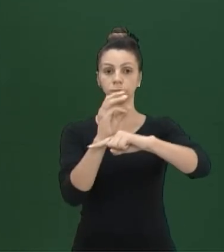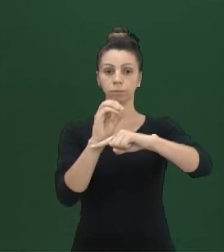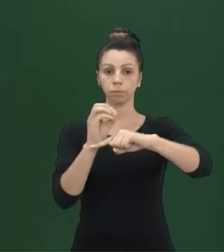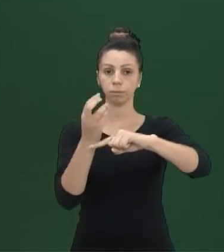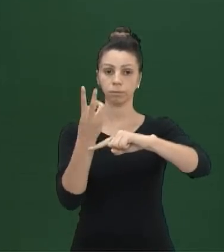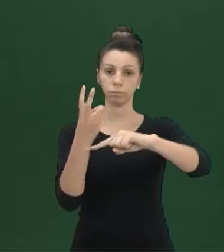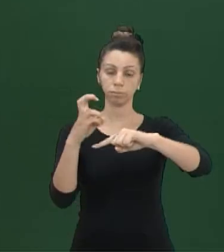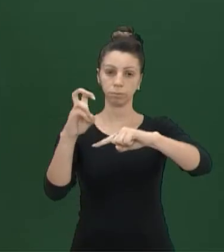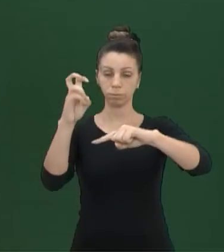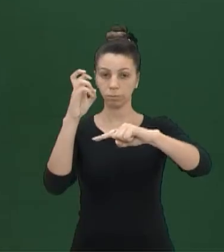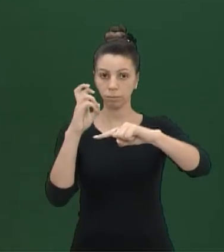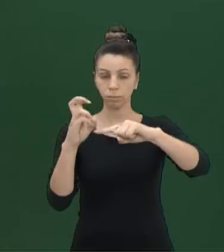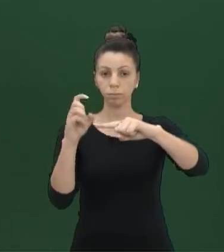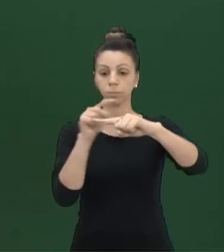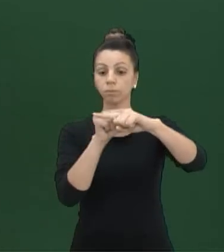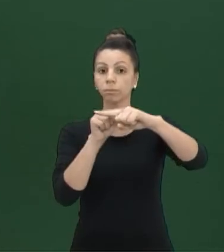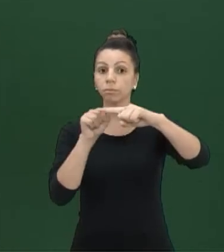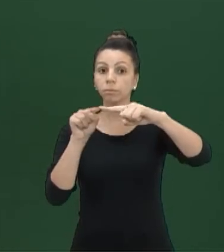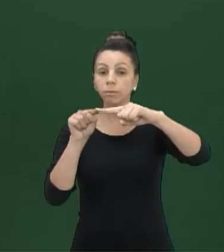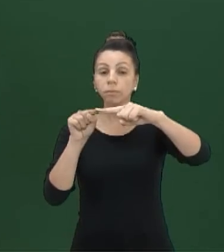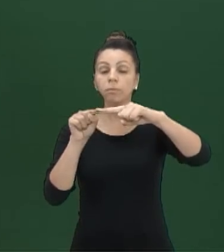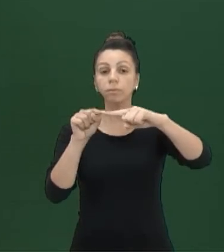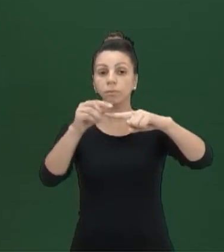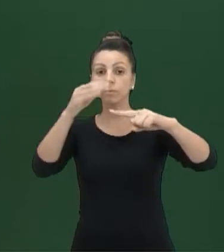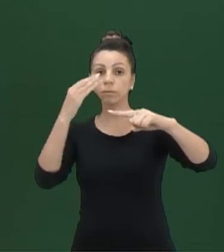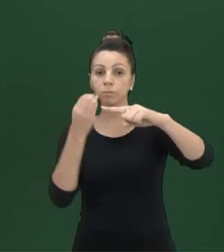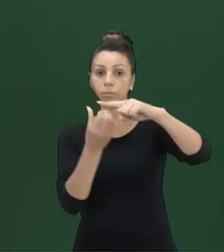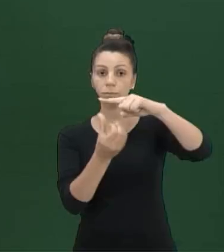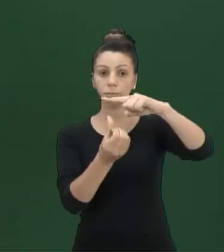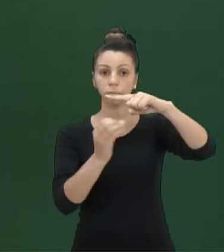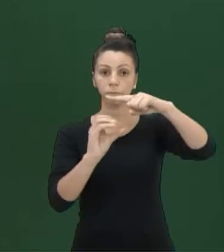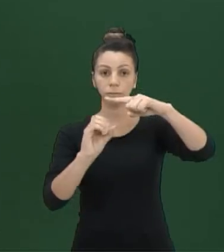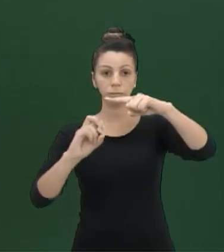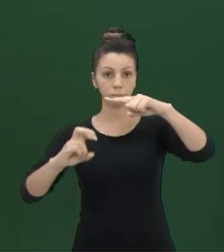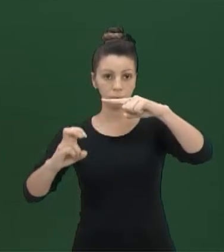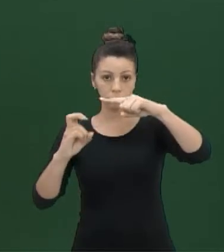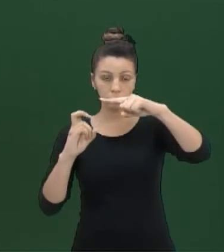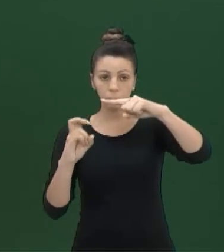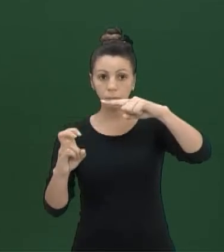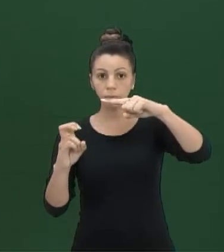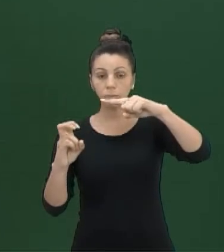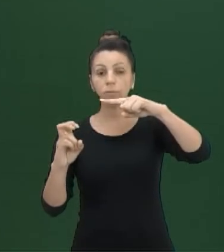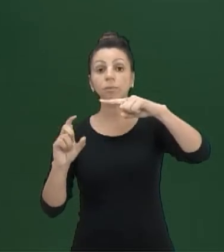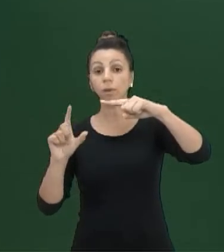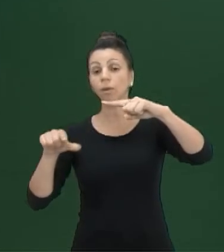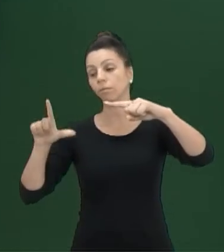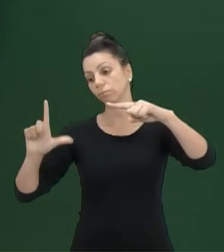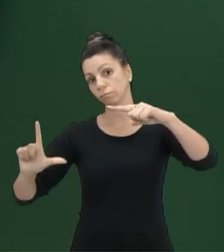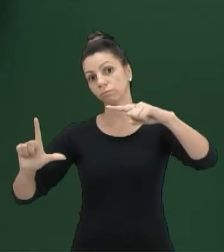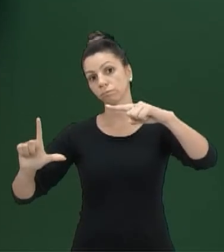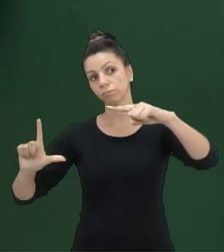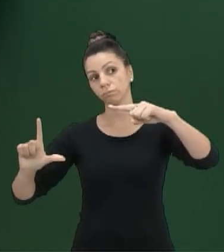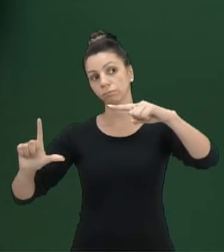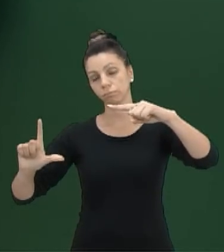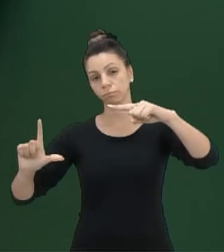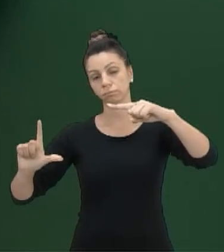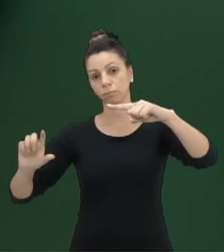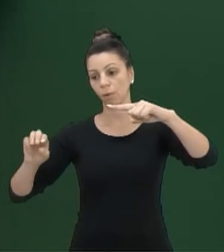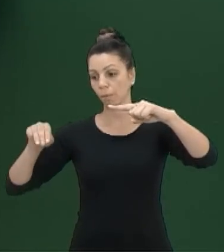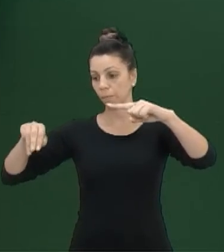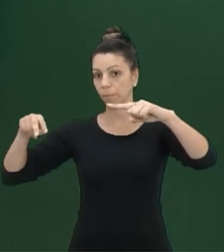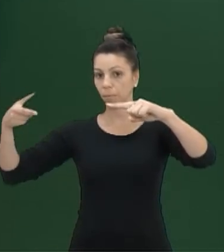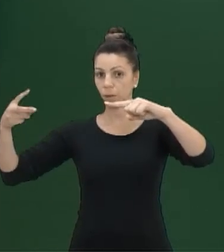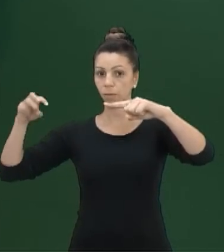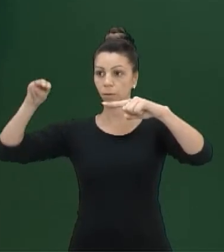e dividir isto pelo nosso 605, que é o valor do nosso litro, todos em metros quadrados.